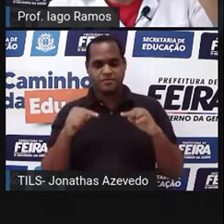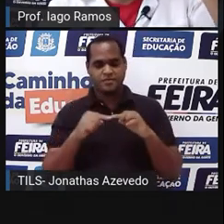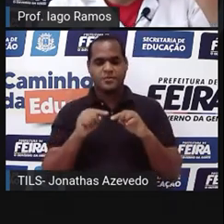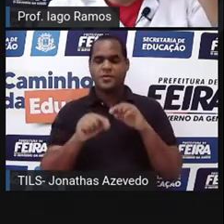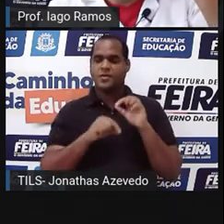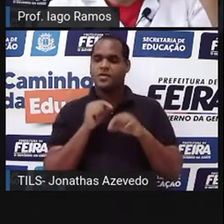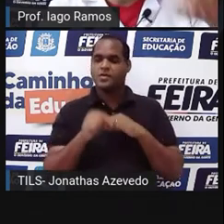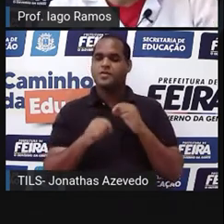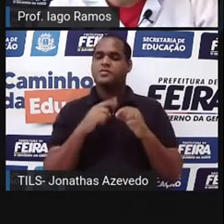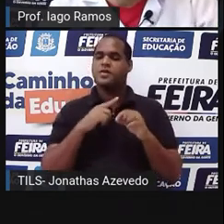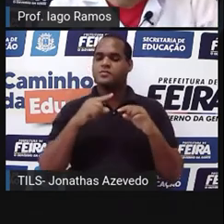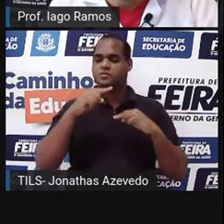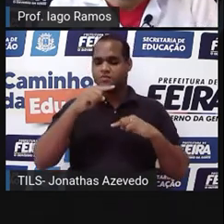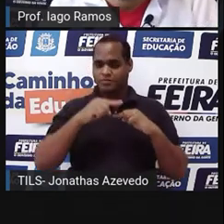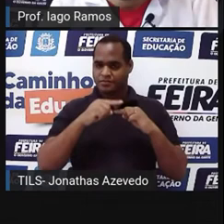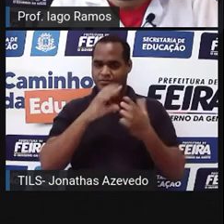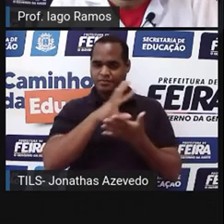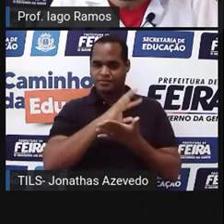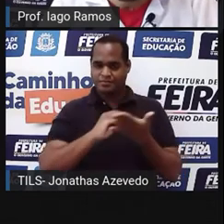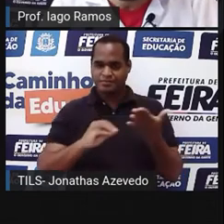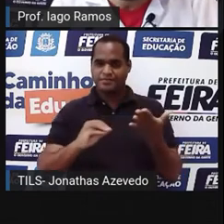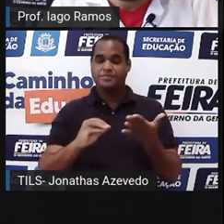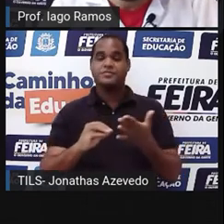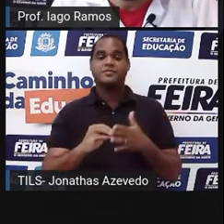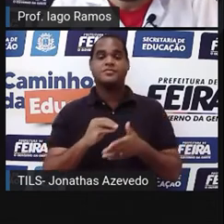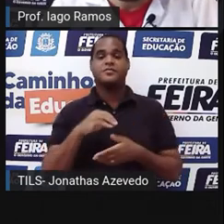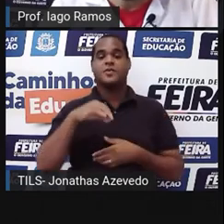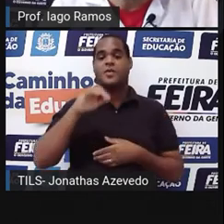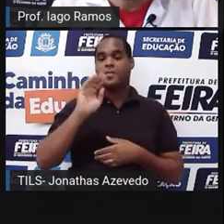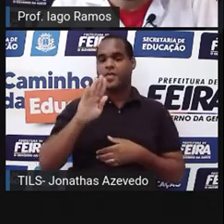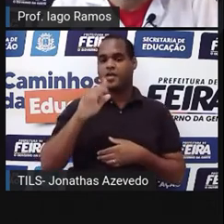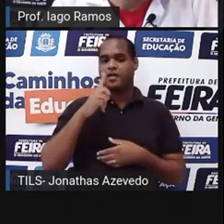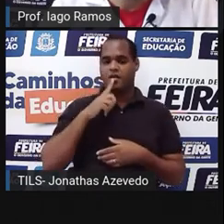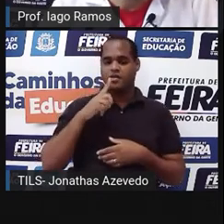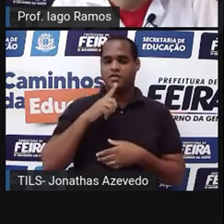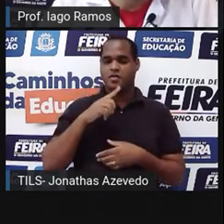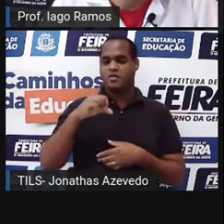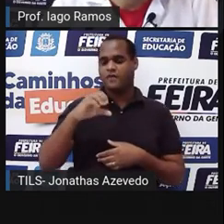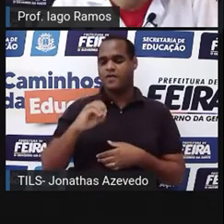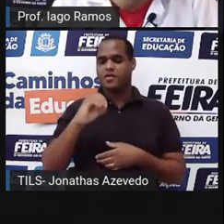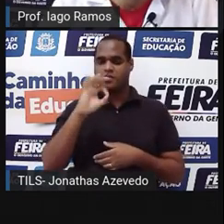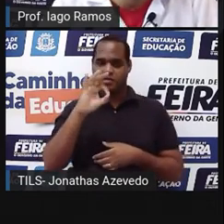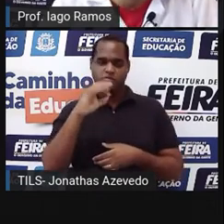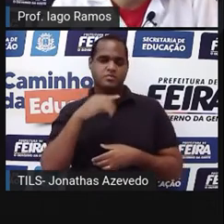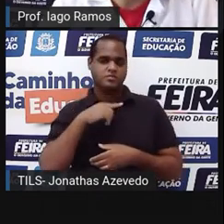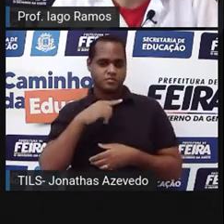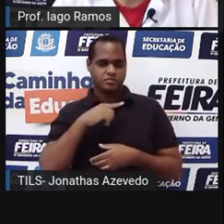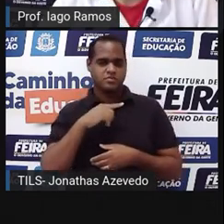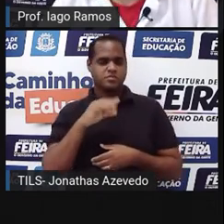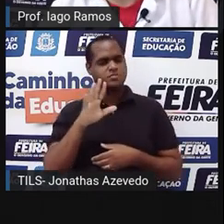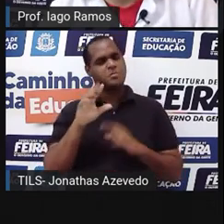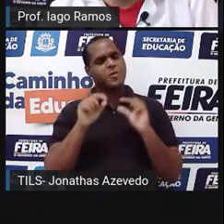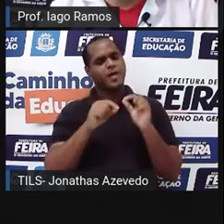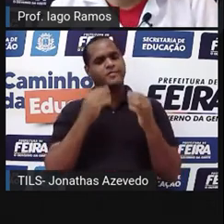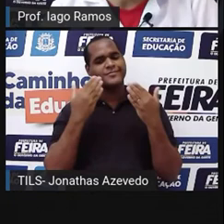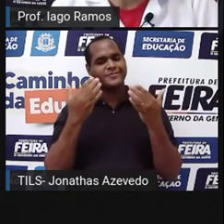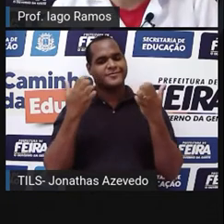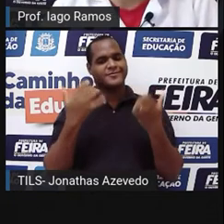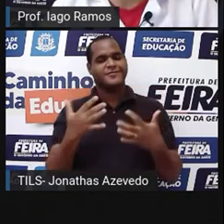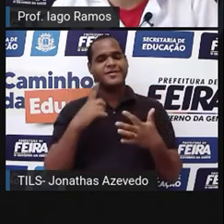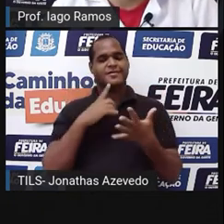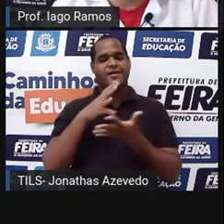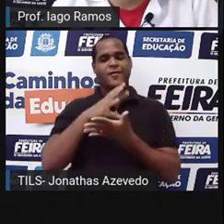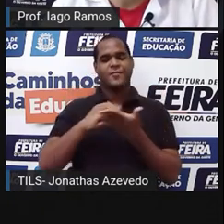aqui, o triângulozinho menor de modelo, o ângulo B formado no B, 90 graus. Quem corresponde a ele